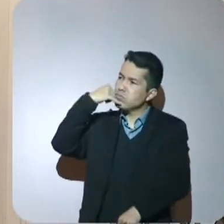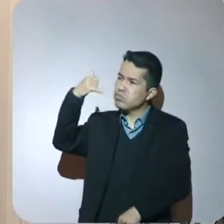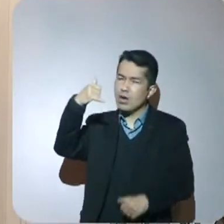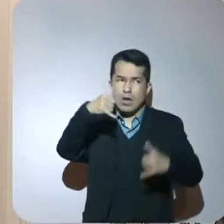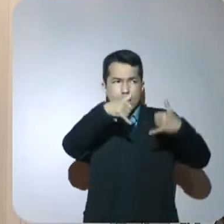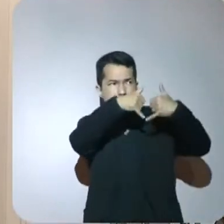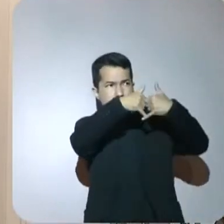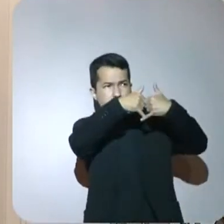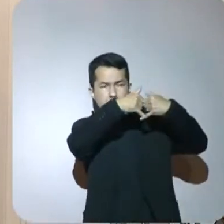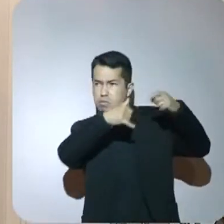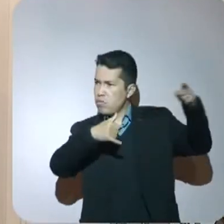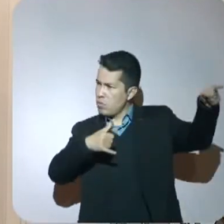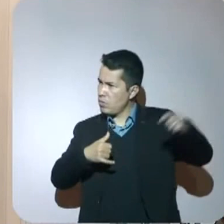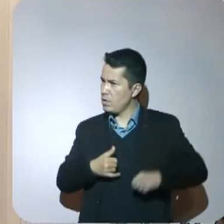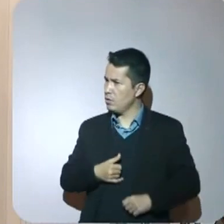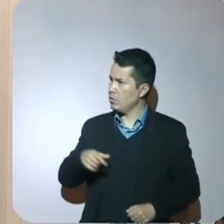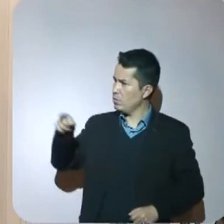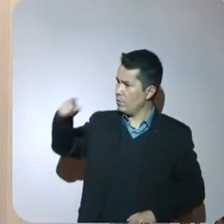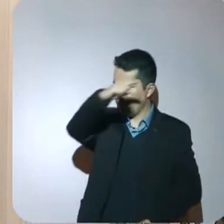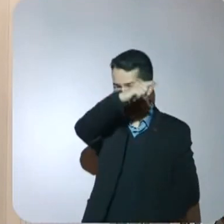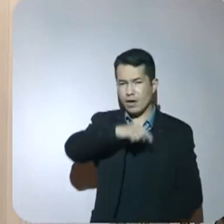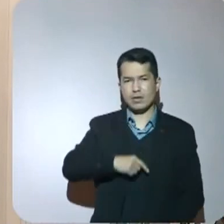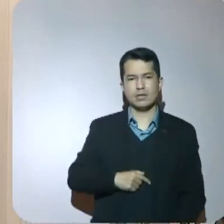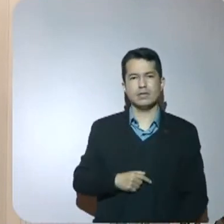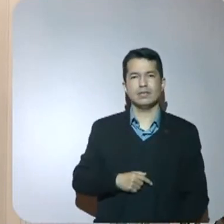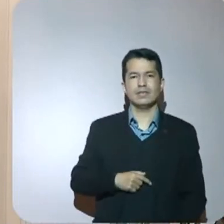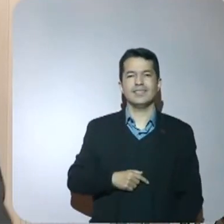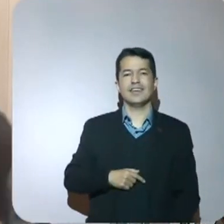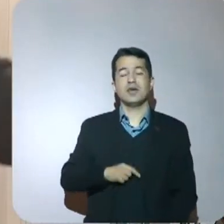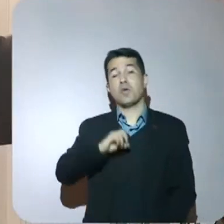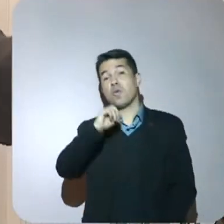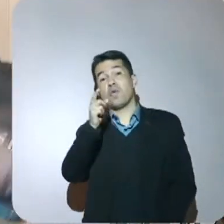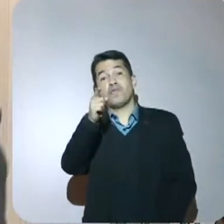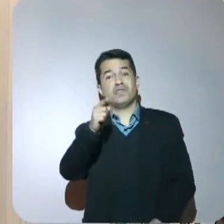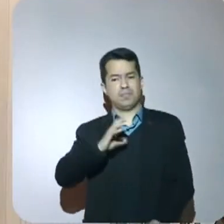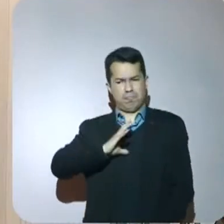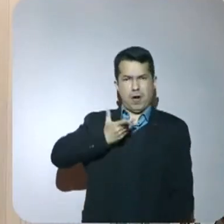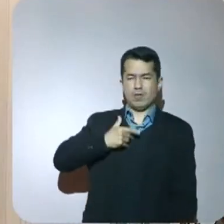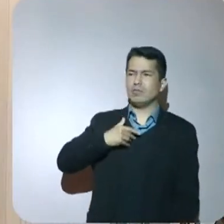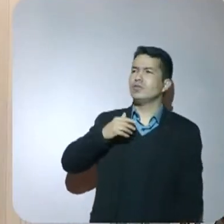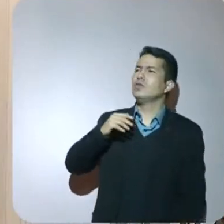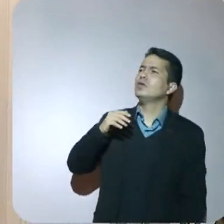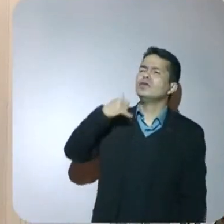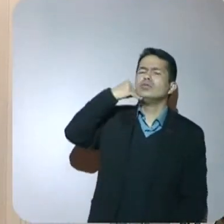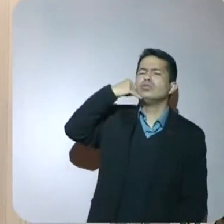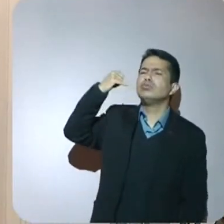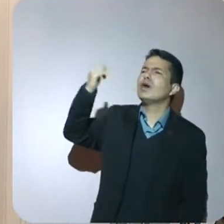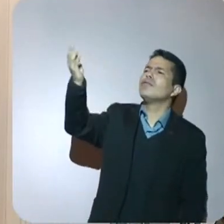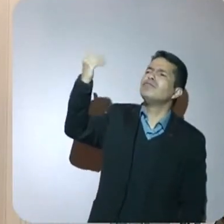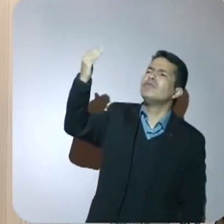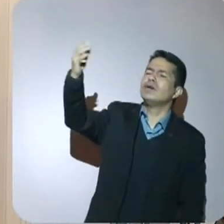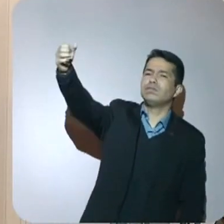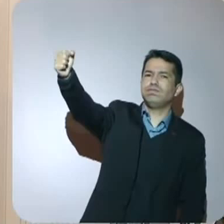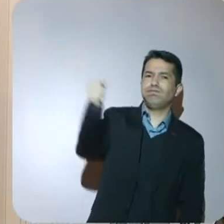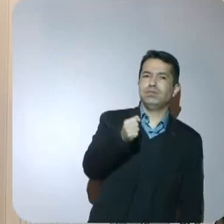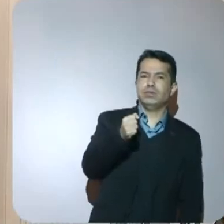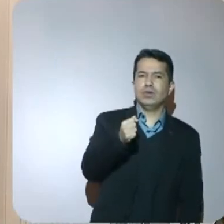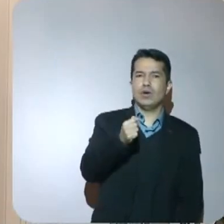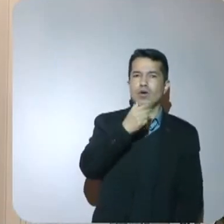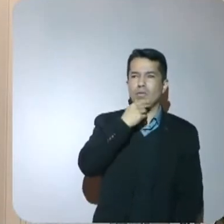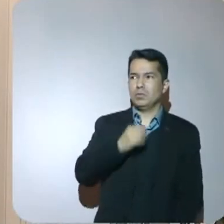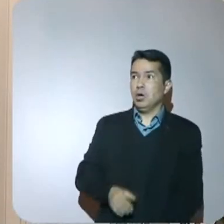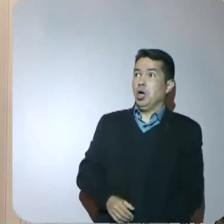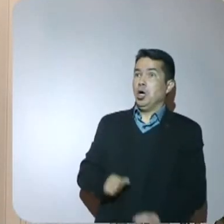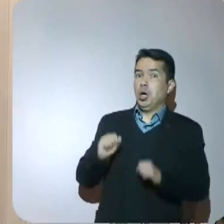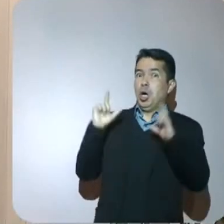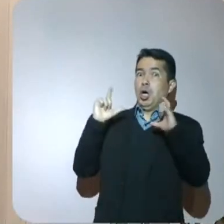telefone celular e diz assim, fulano, vem aqui, o Joãozinho está falando mal de você, ele precisa falar isso para você agora. Ó, a primeira vez que você fizer isso, nunca mais